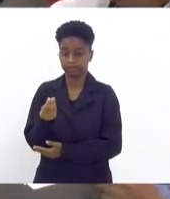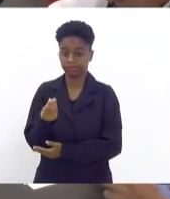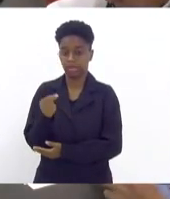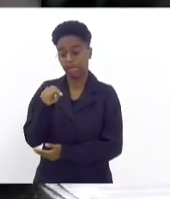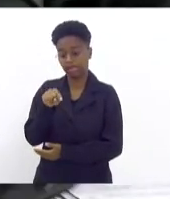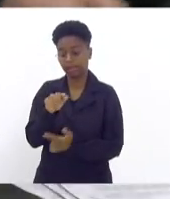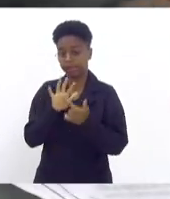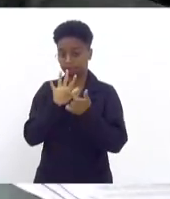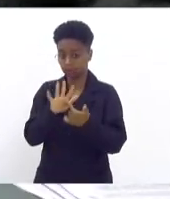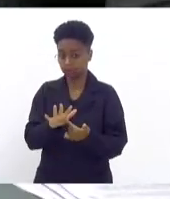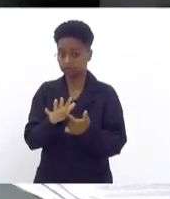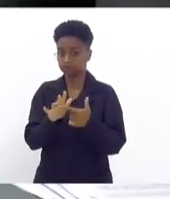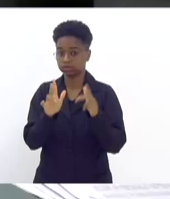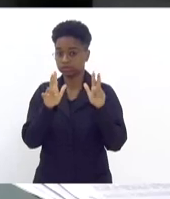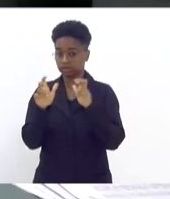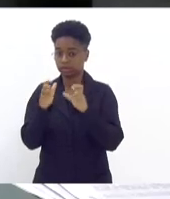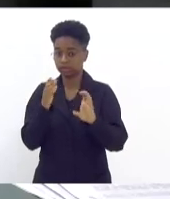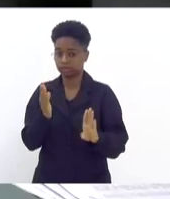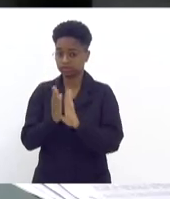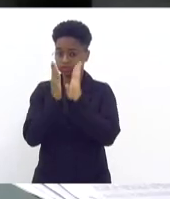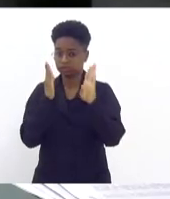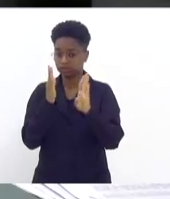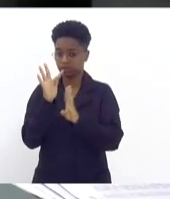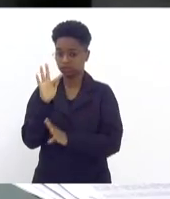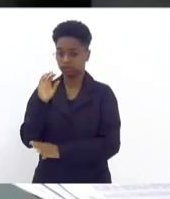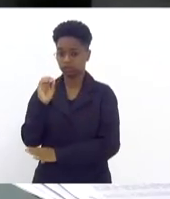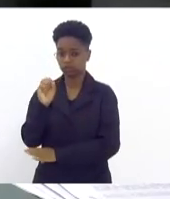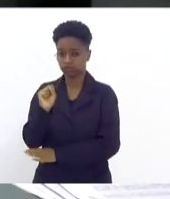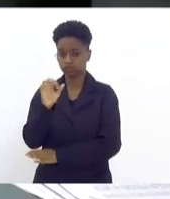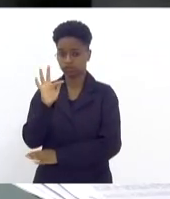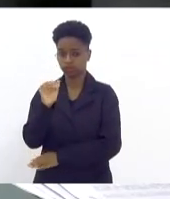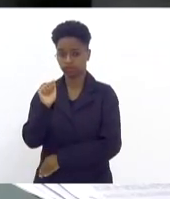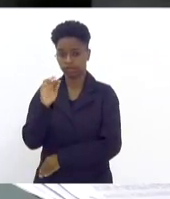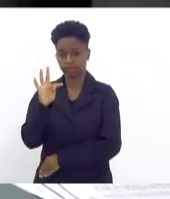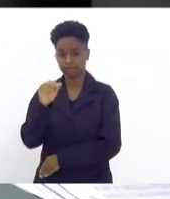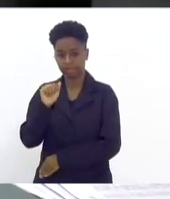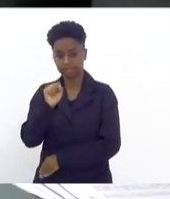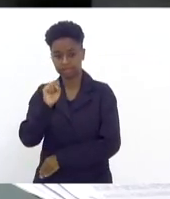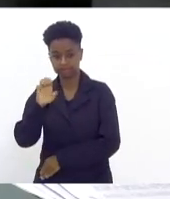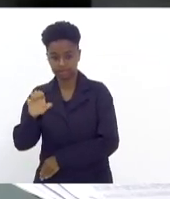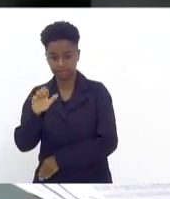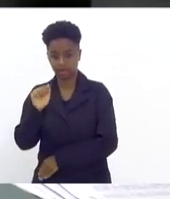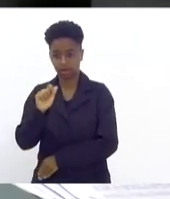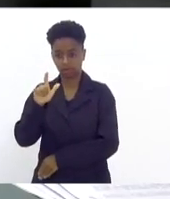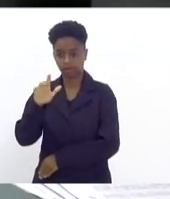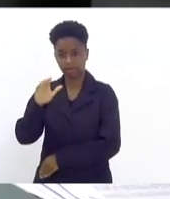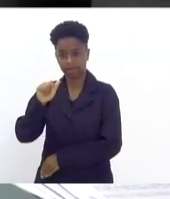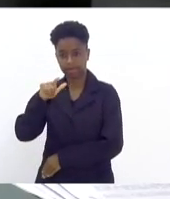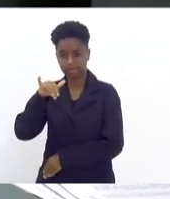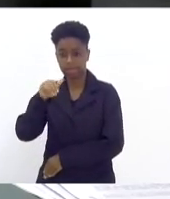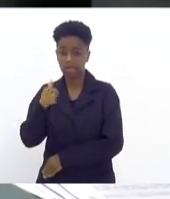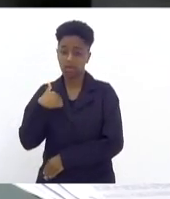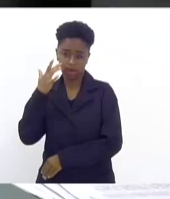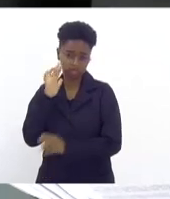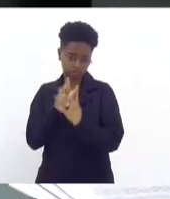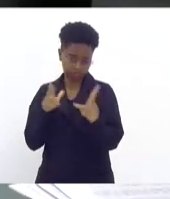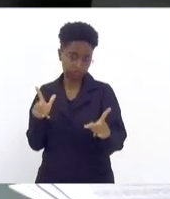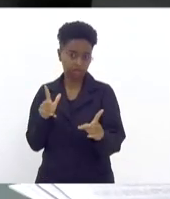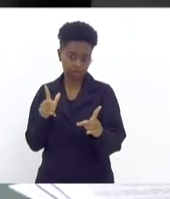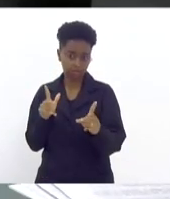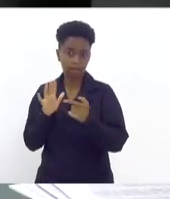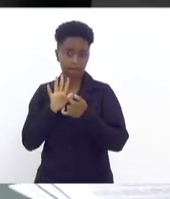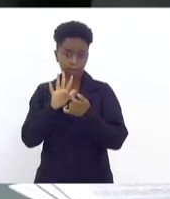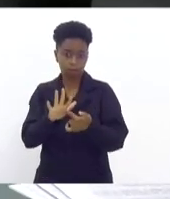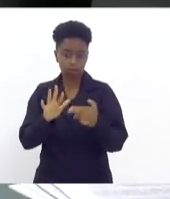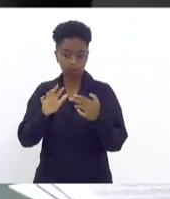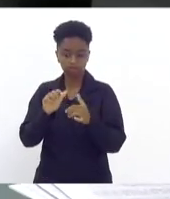Aqui fala da verificação dos níveis de fosfatase alcalina. Então, não sei, acho que são coisas diferentes aqui. Fala de alterações